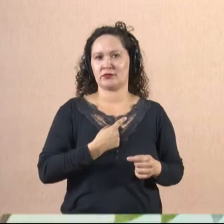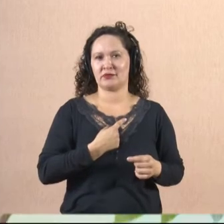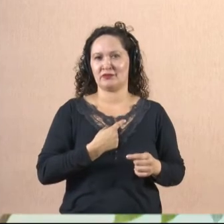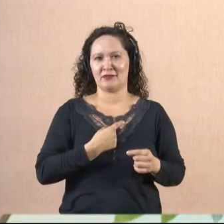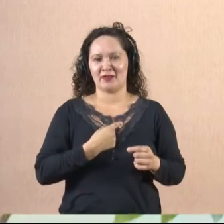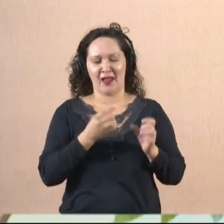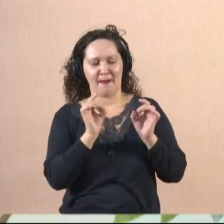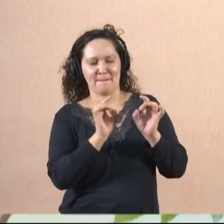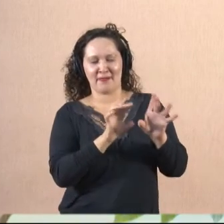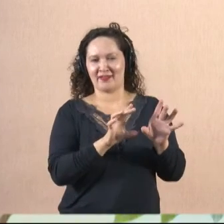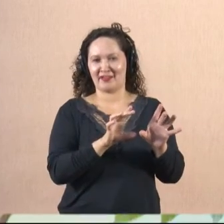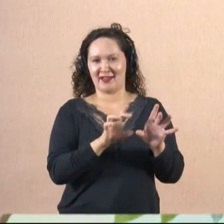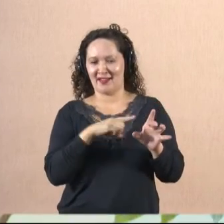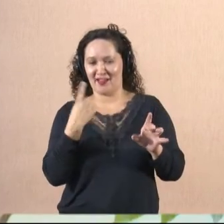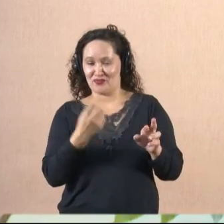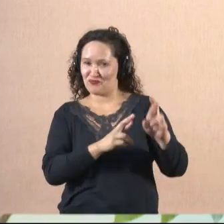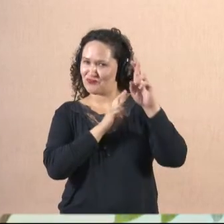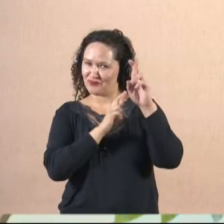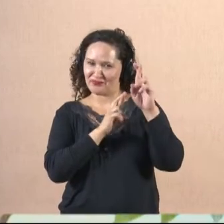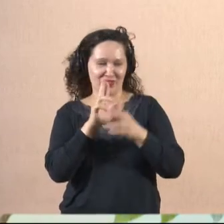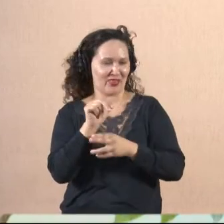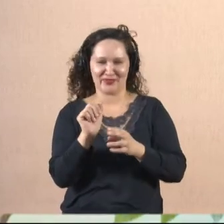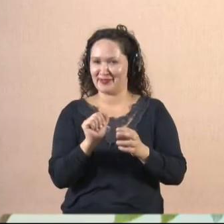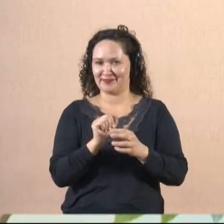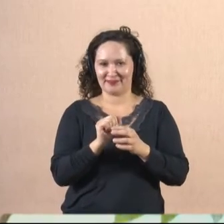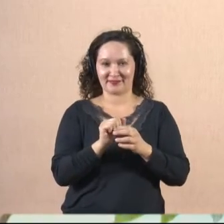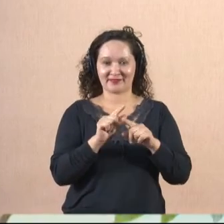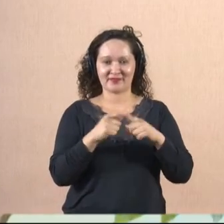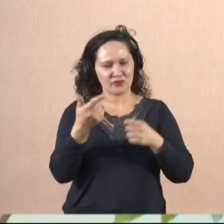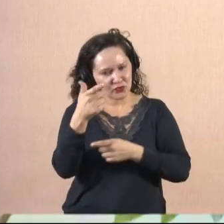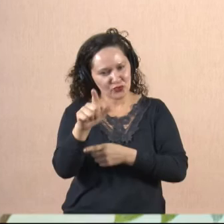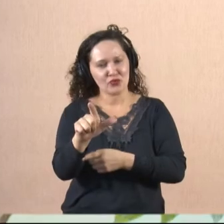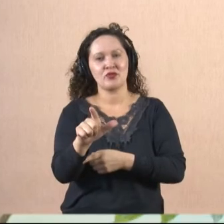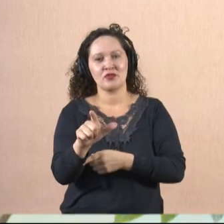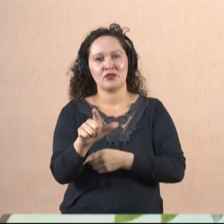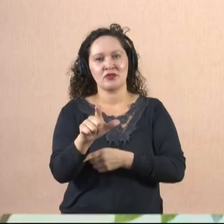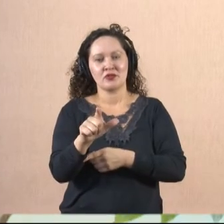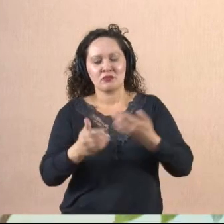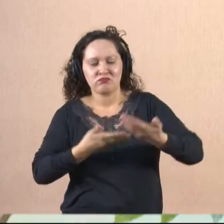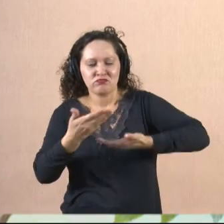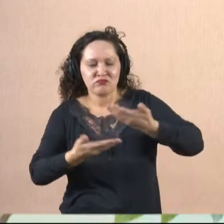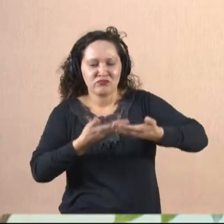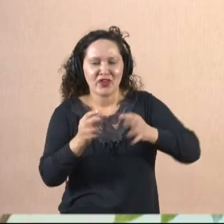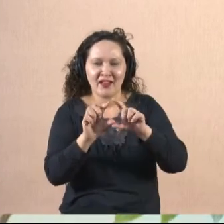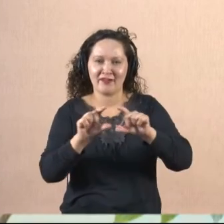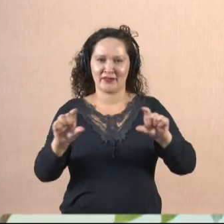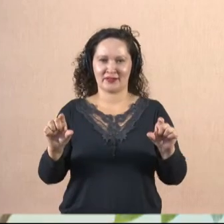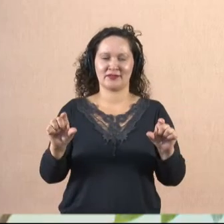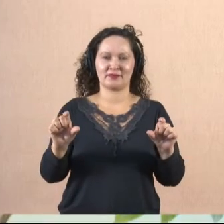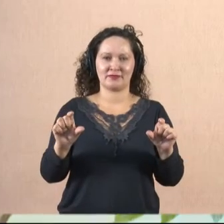abrir mão de nossa esperança mais uma vez eu queria compartilhar esta